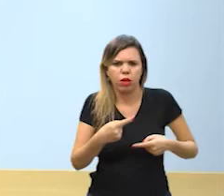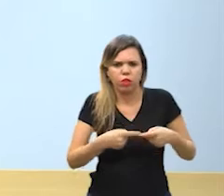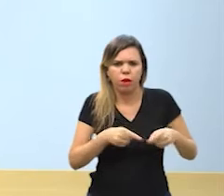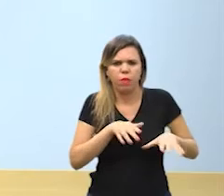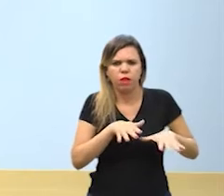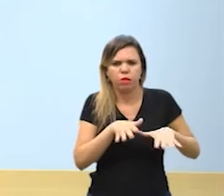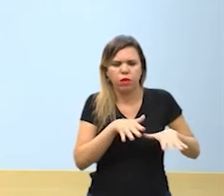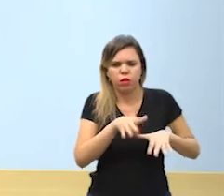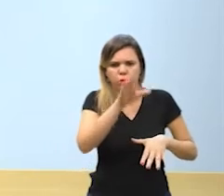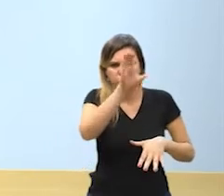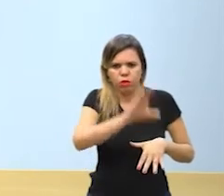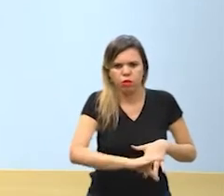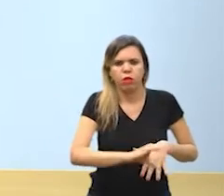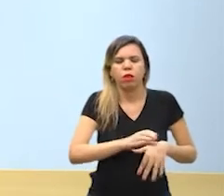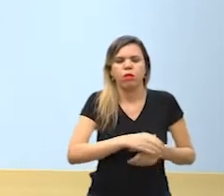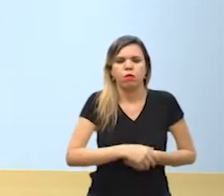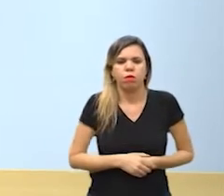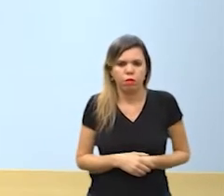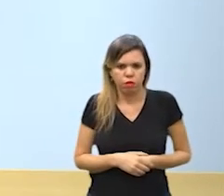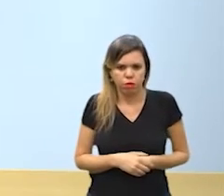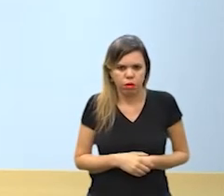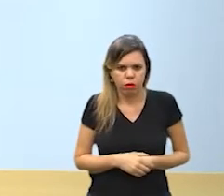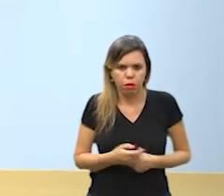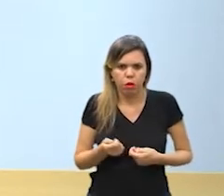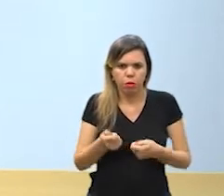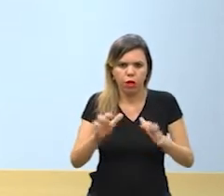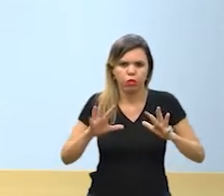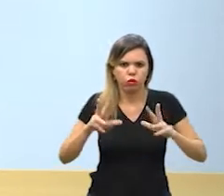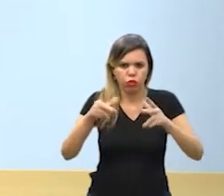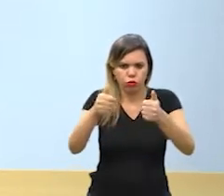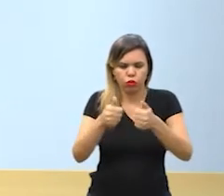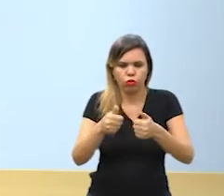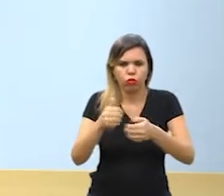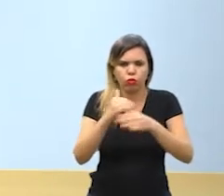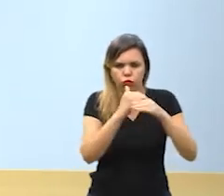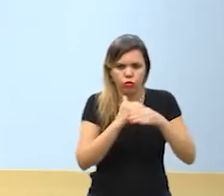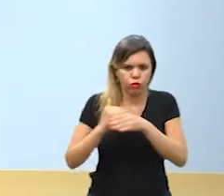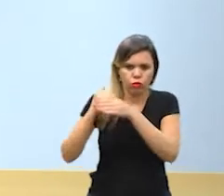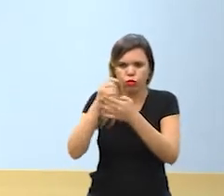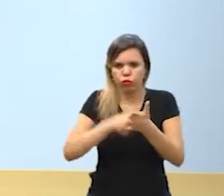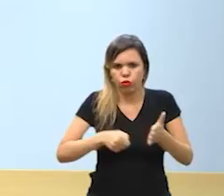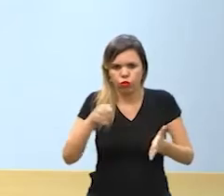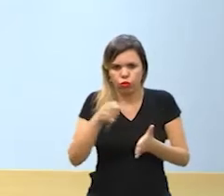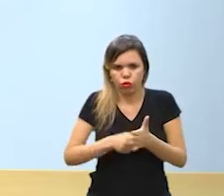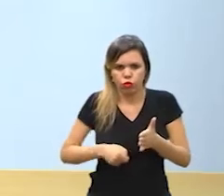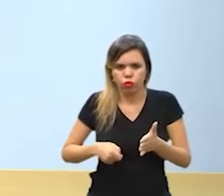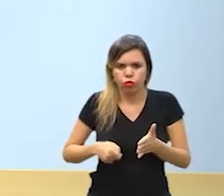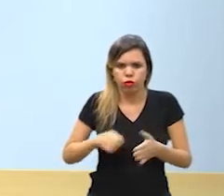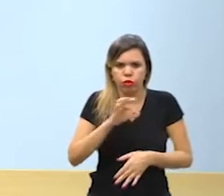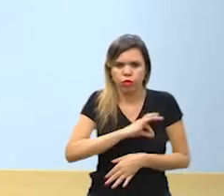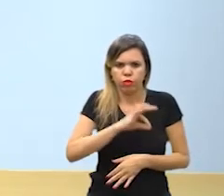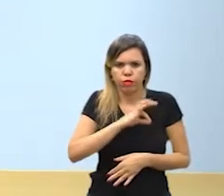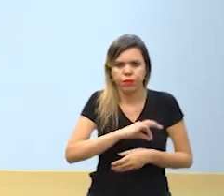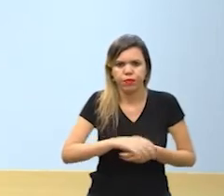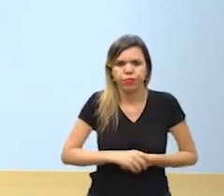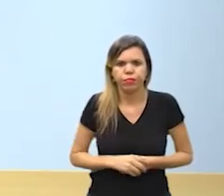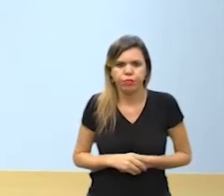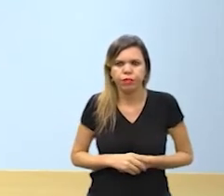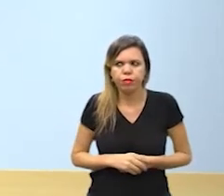do envolvimento do cidadão pelo bem comum. É para isso que nós ganhamos nosso